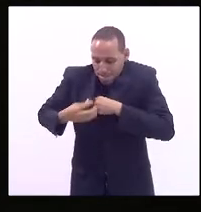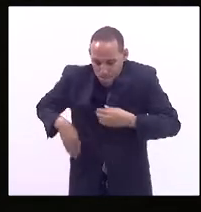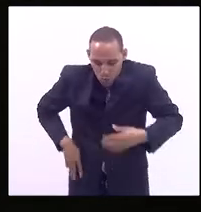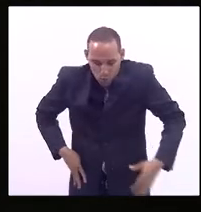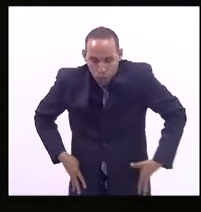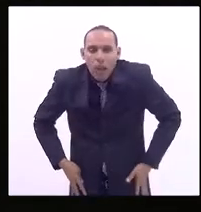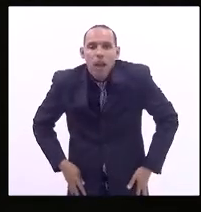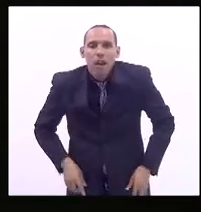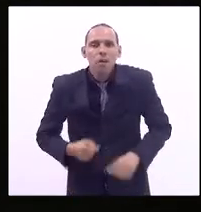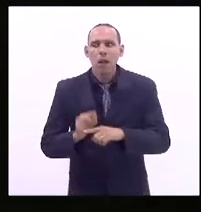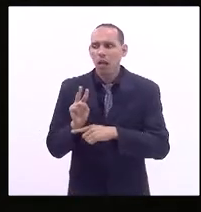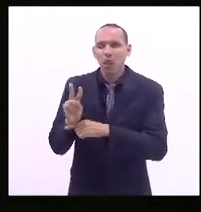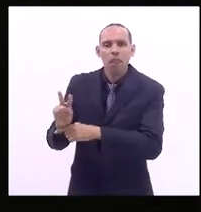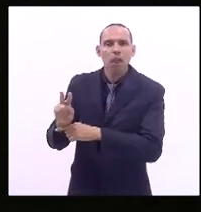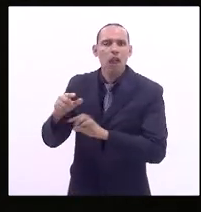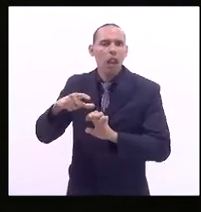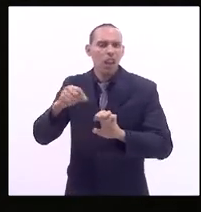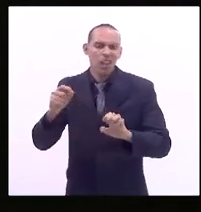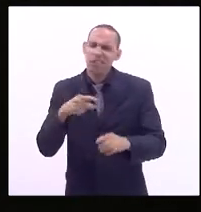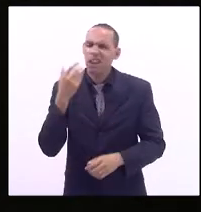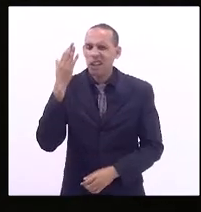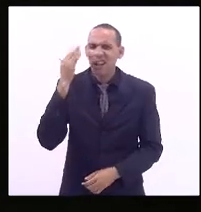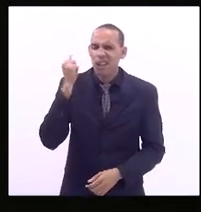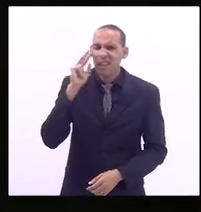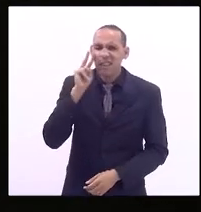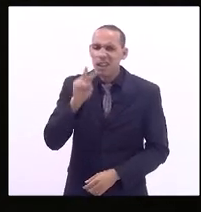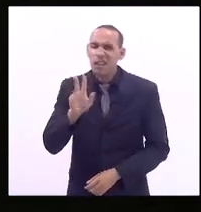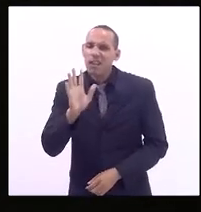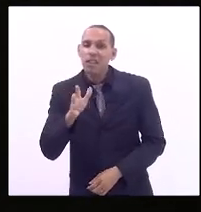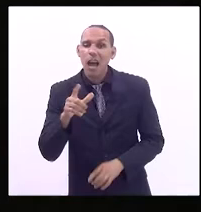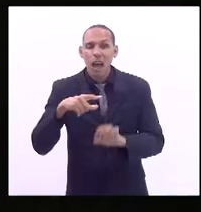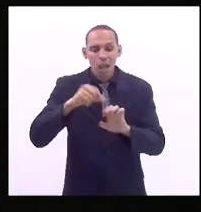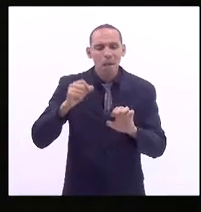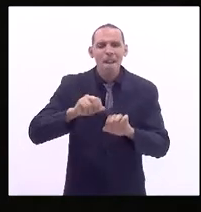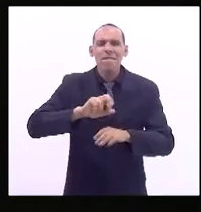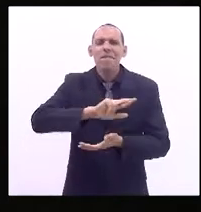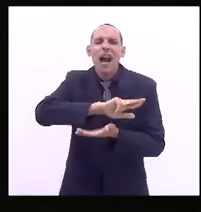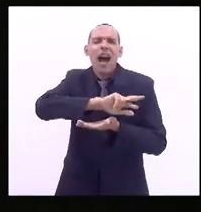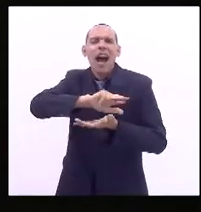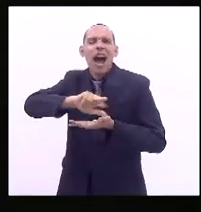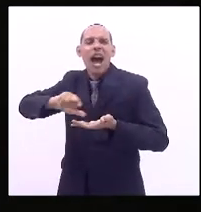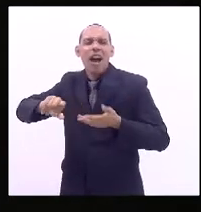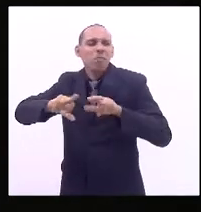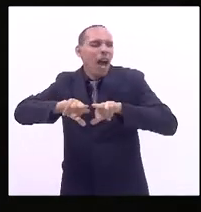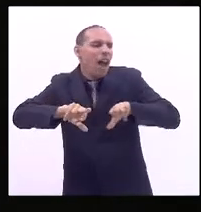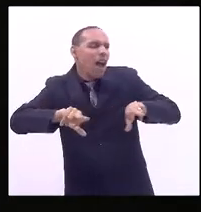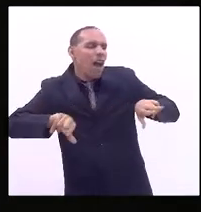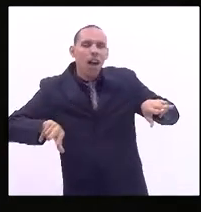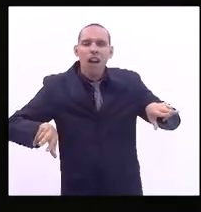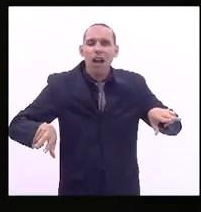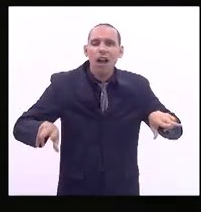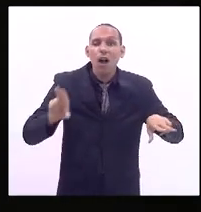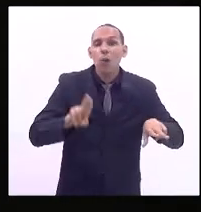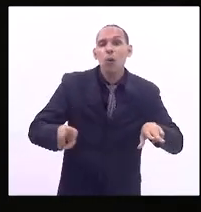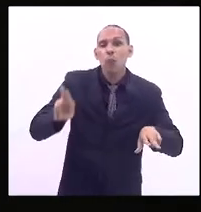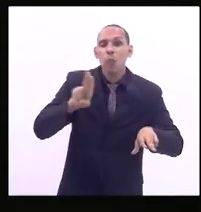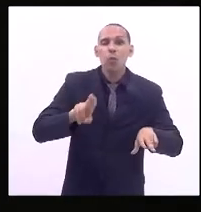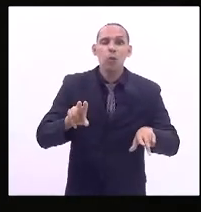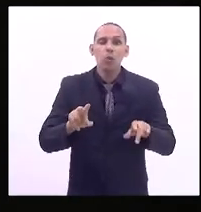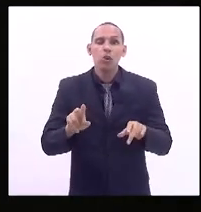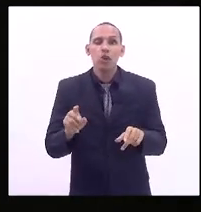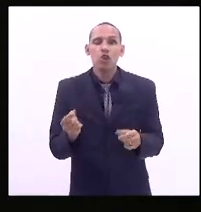defende os empresários e a gente já viu tantos empresários né usando